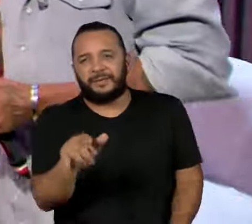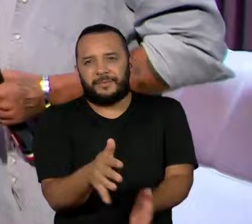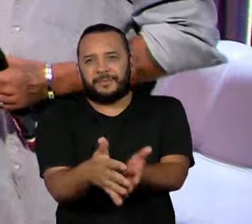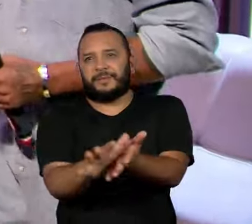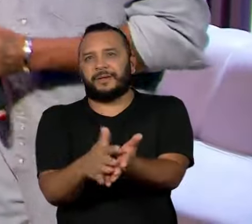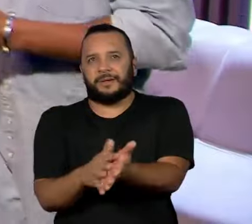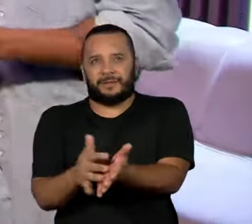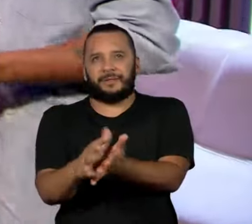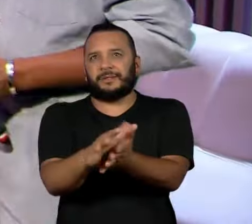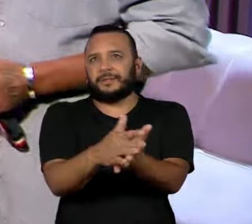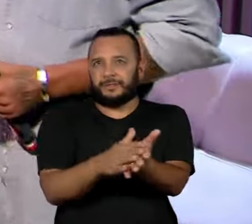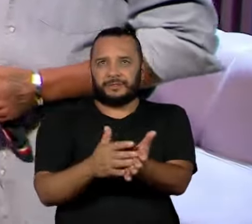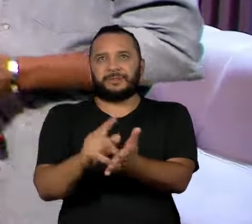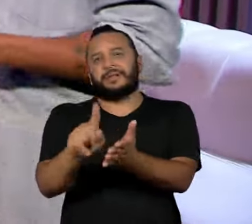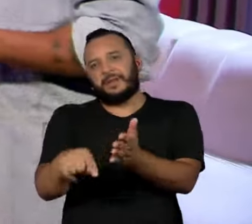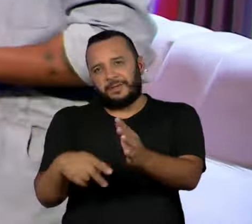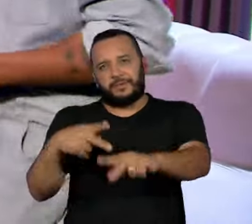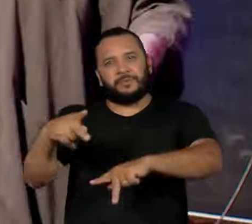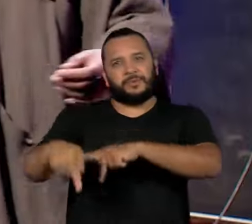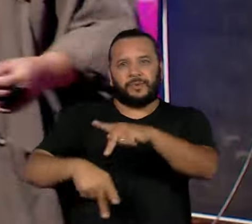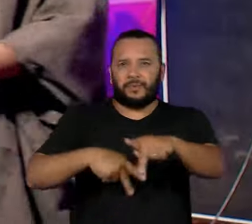o Partido Popular.